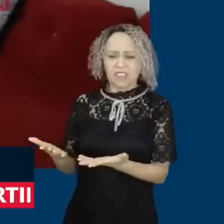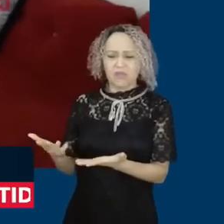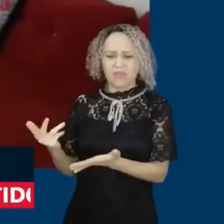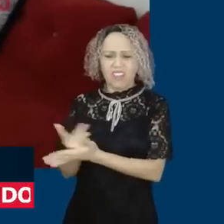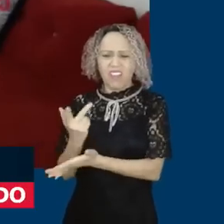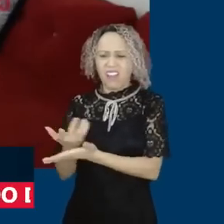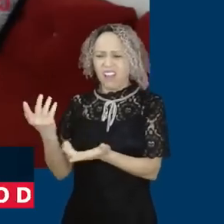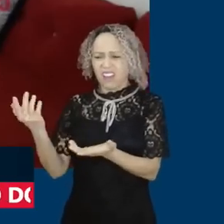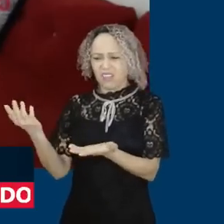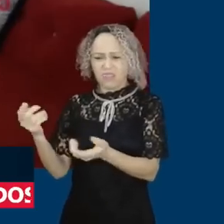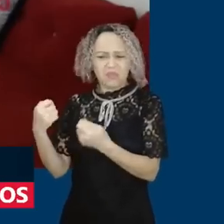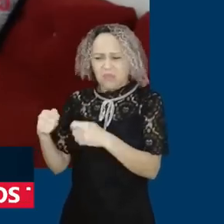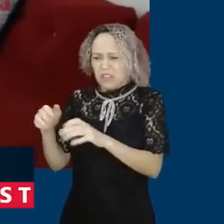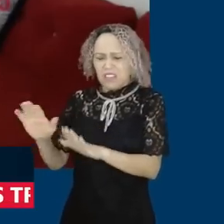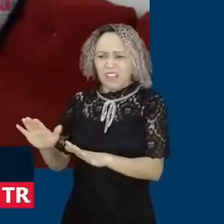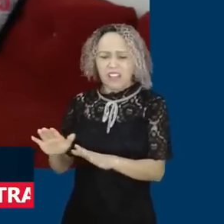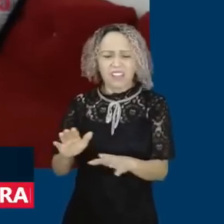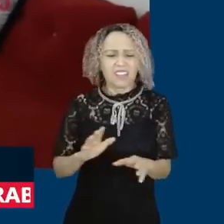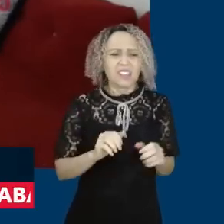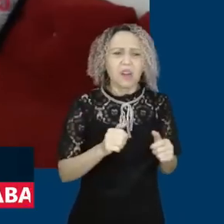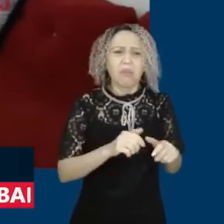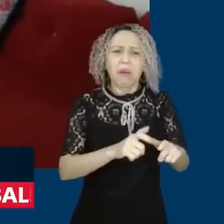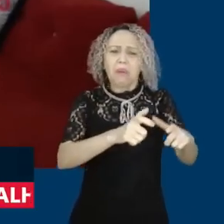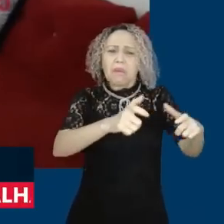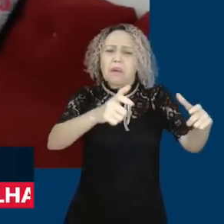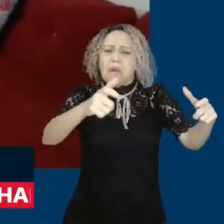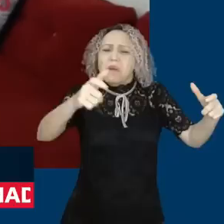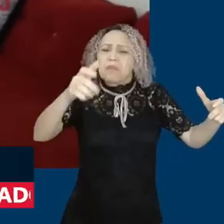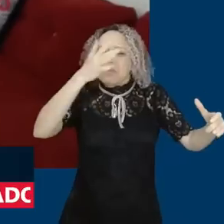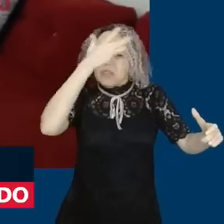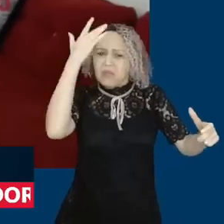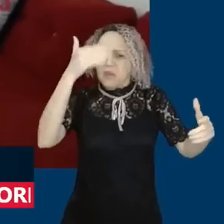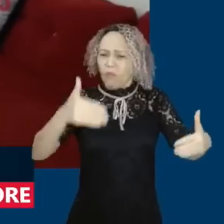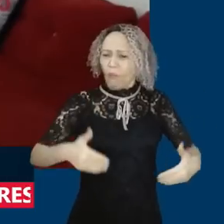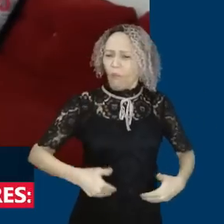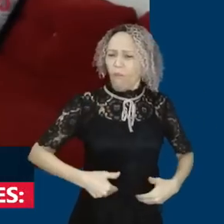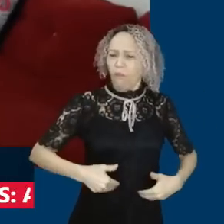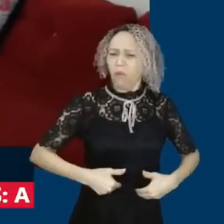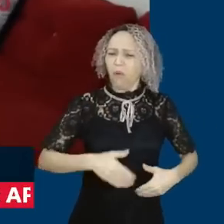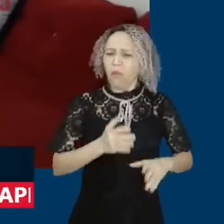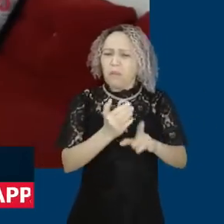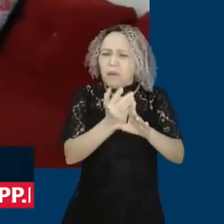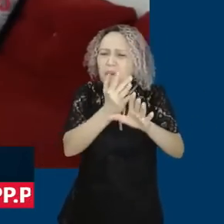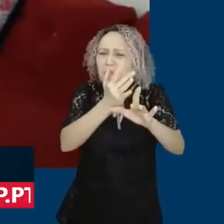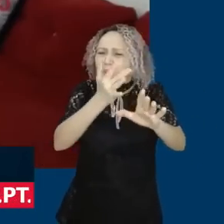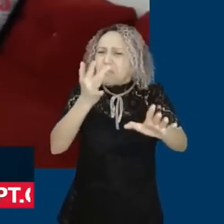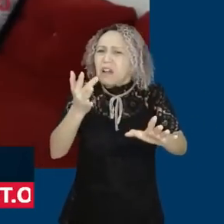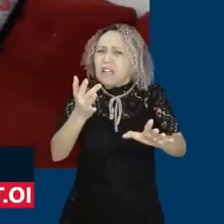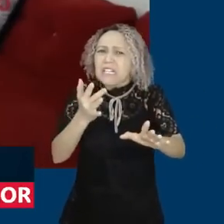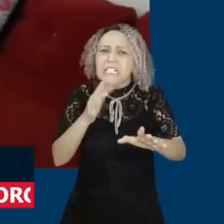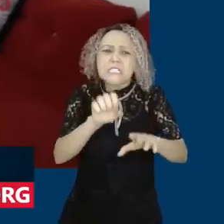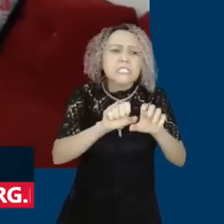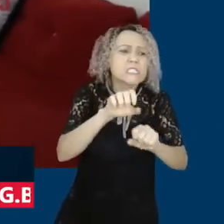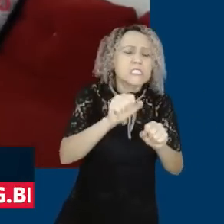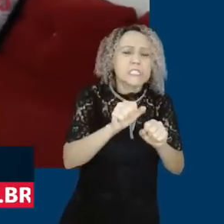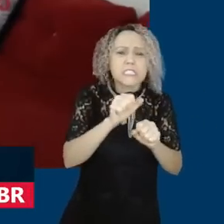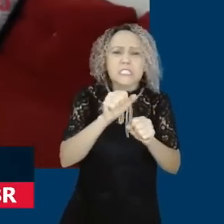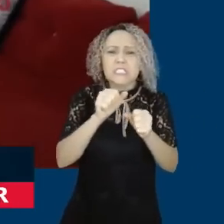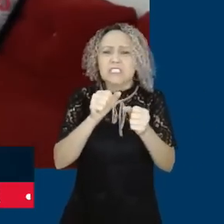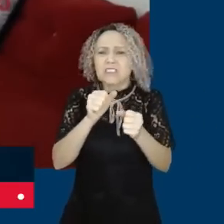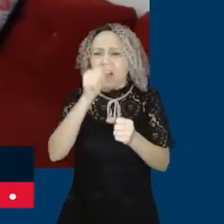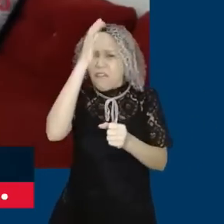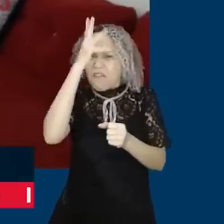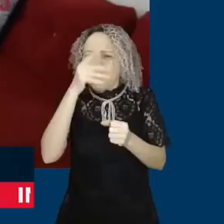osso e carcaça de galinha nas filas do açougue. Não é à toa que a desnutrição infantil também bateu recorde sobre Bolsonaro.